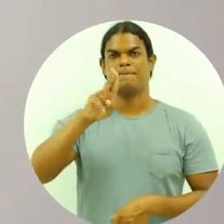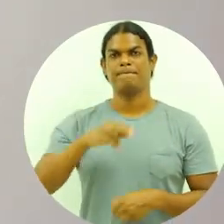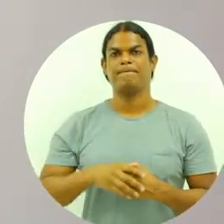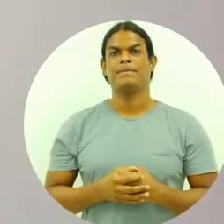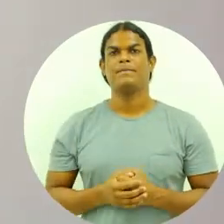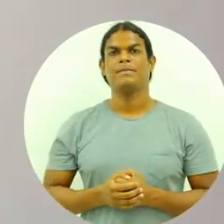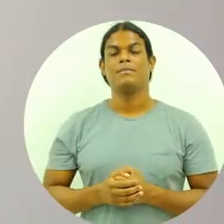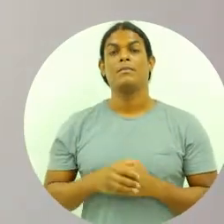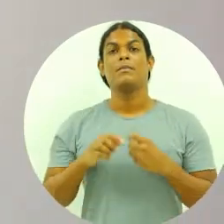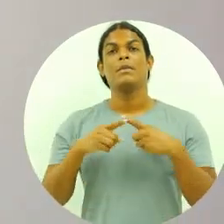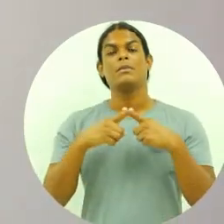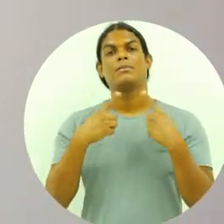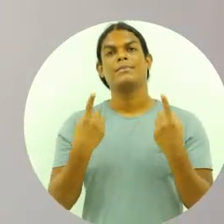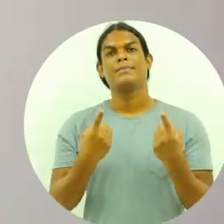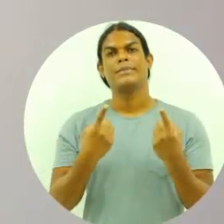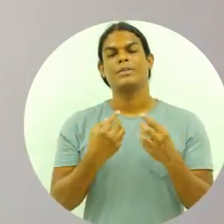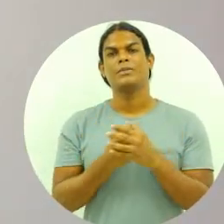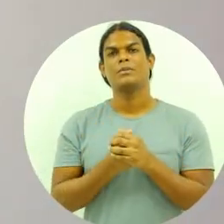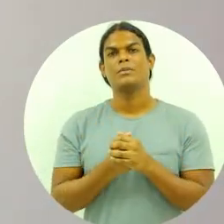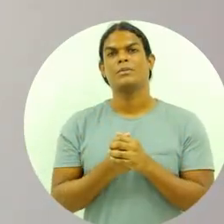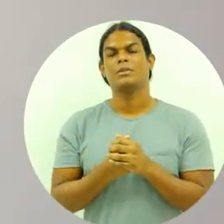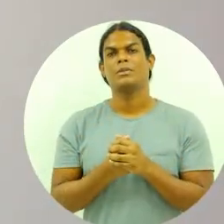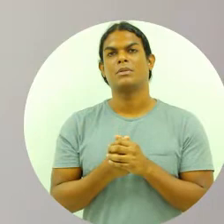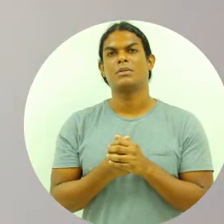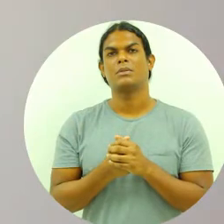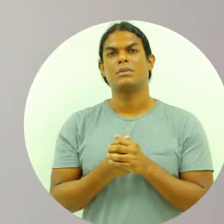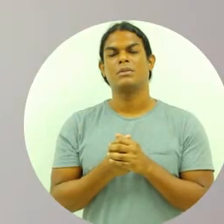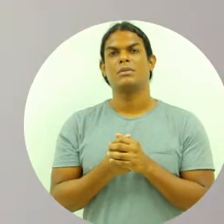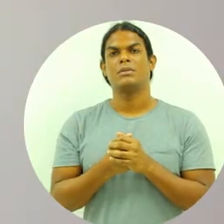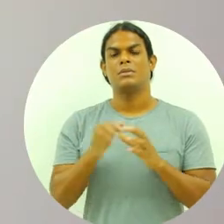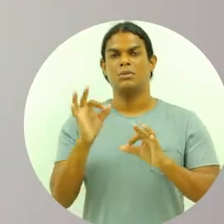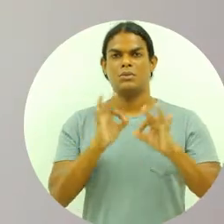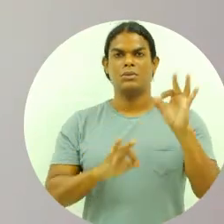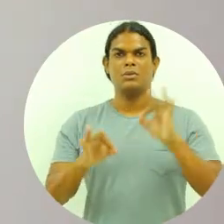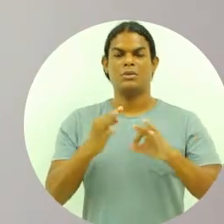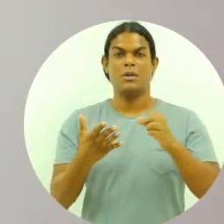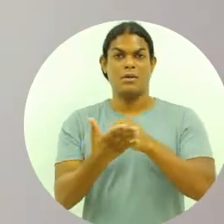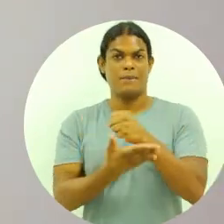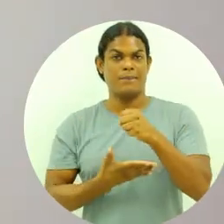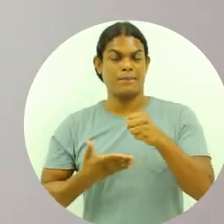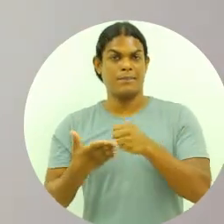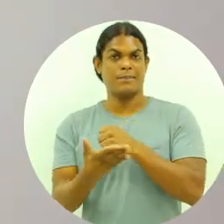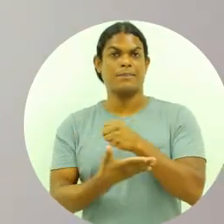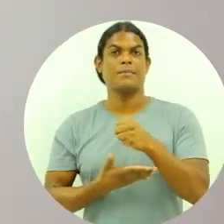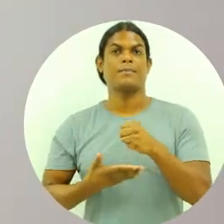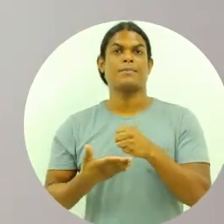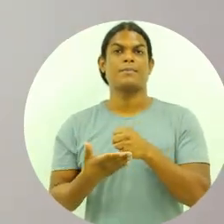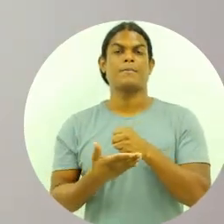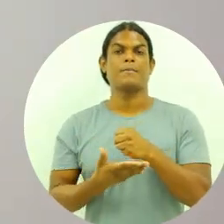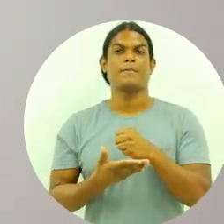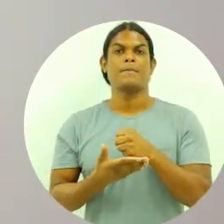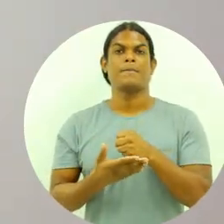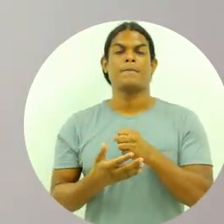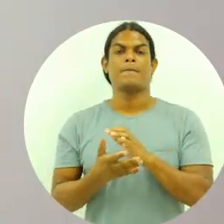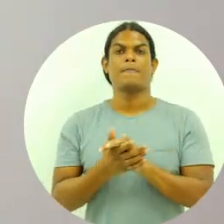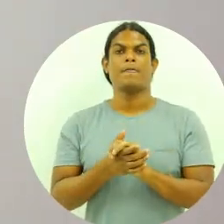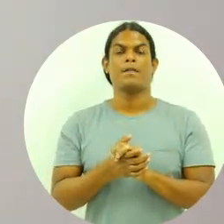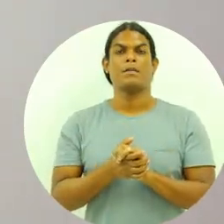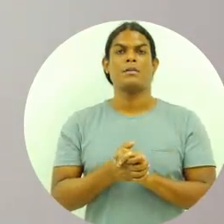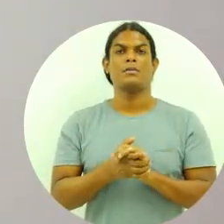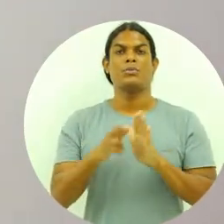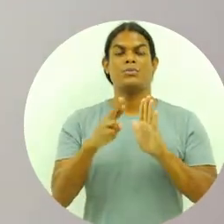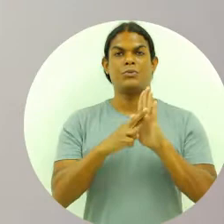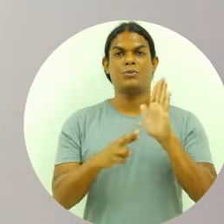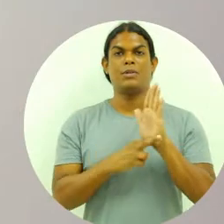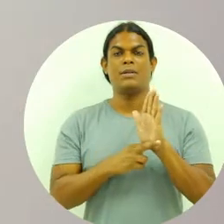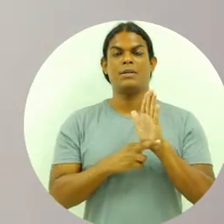concedidos. Mas, para ela funcionar, ela se baseia, é norteada por princípios.